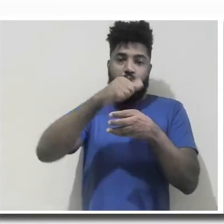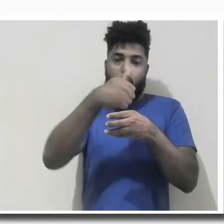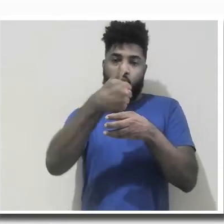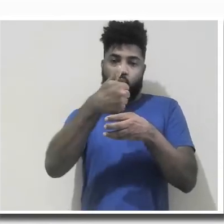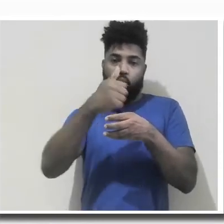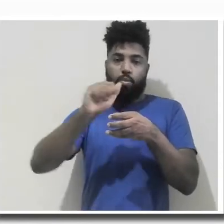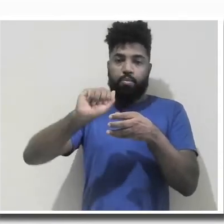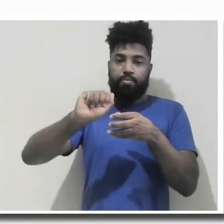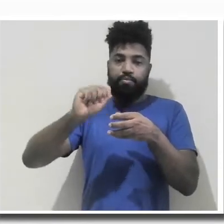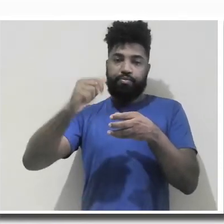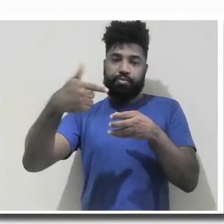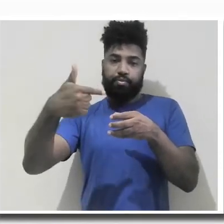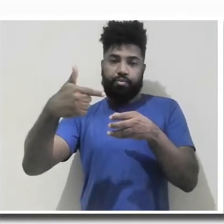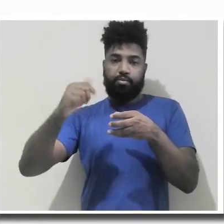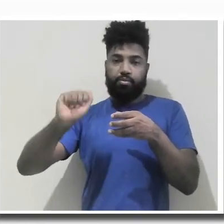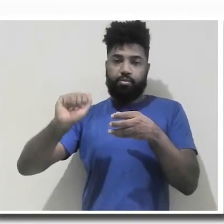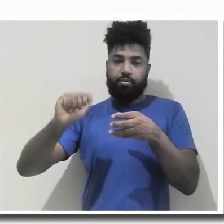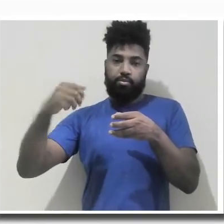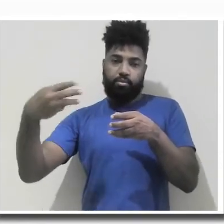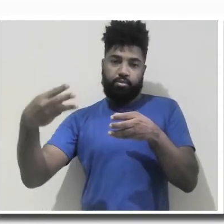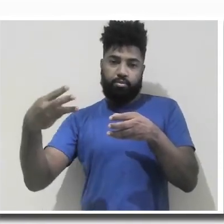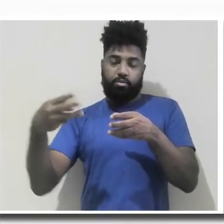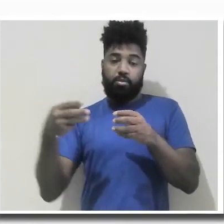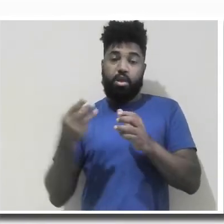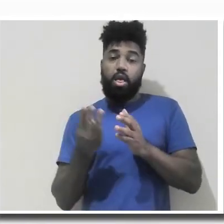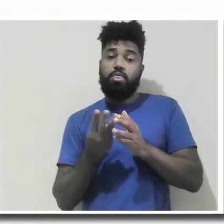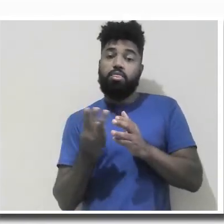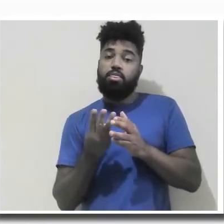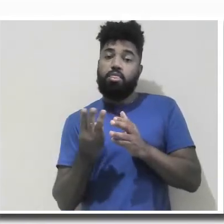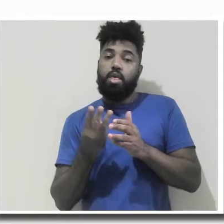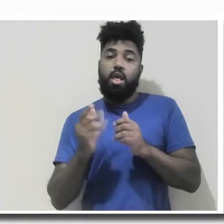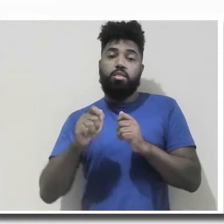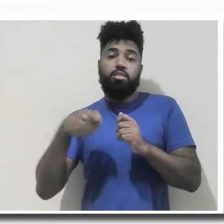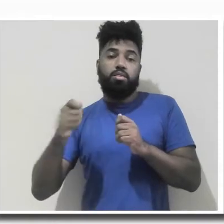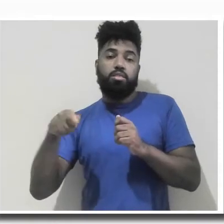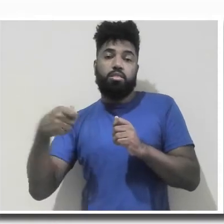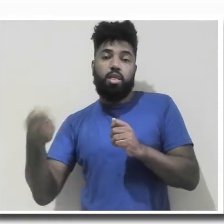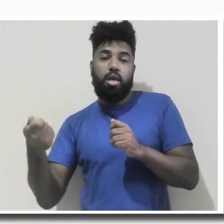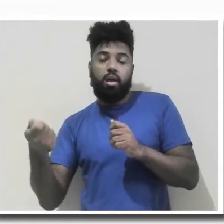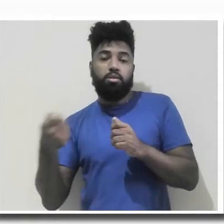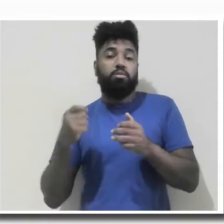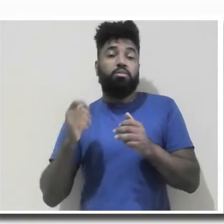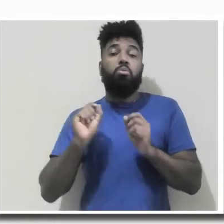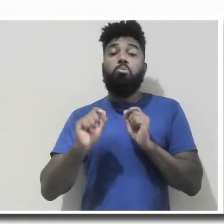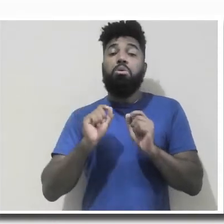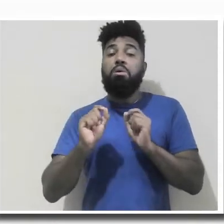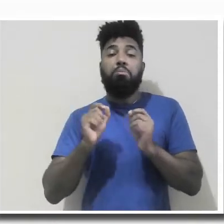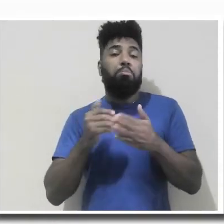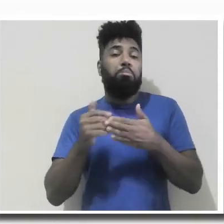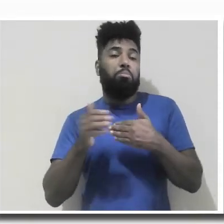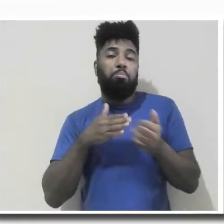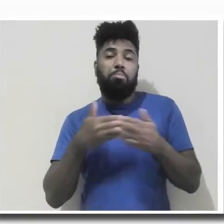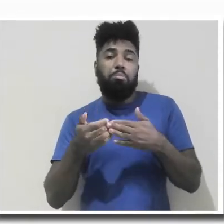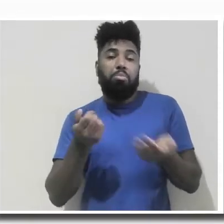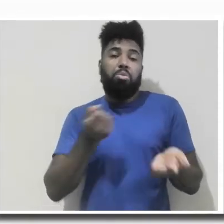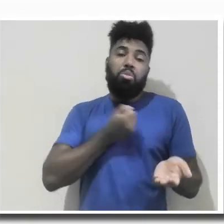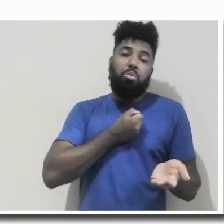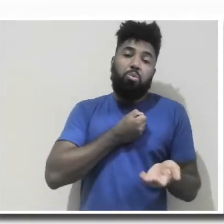A2, A3. Então, aqui eu tenho 3 elementos genéricos. Não sei se são números, não sei se são